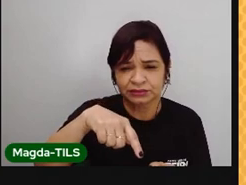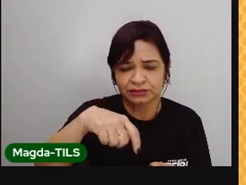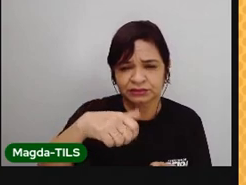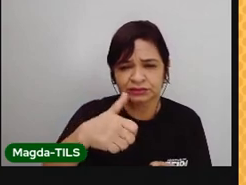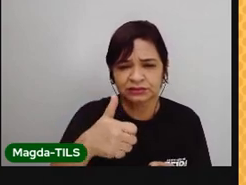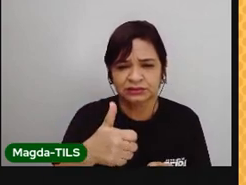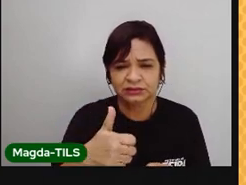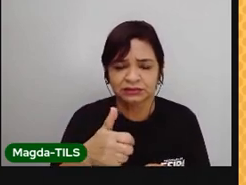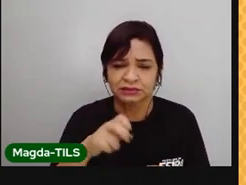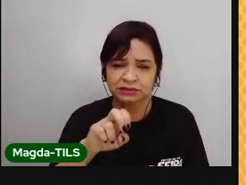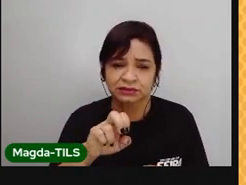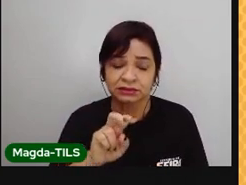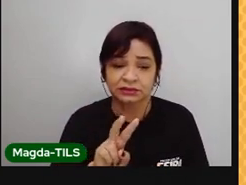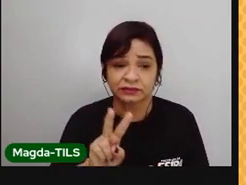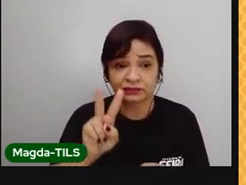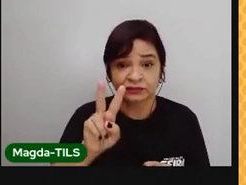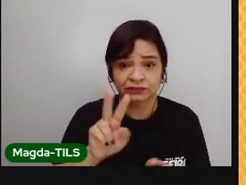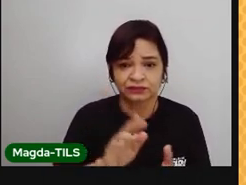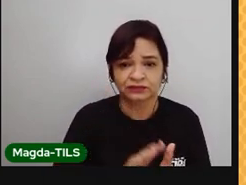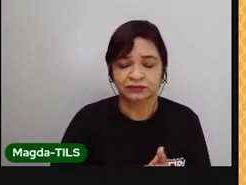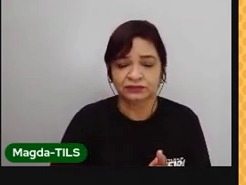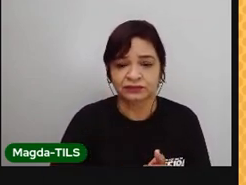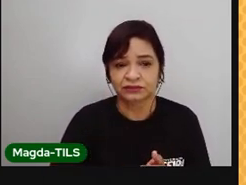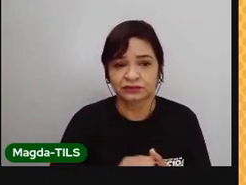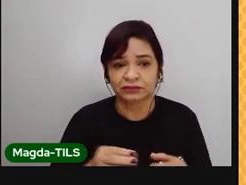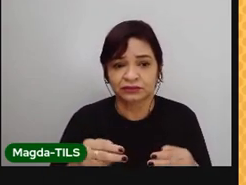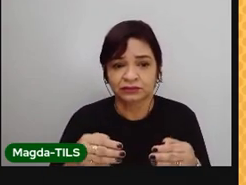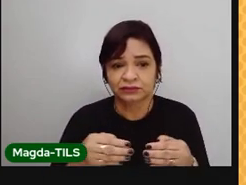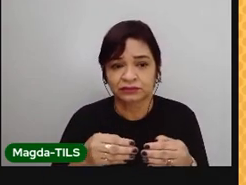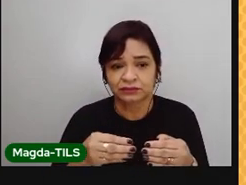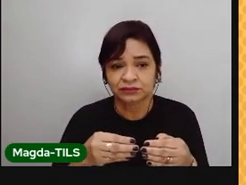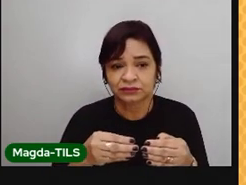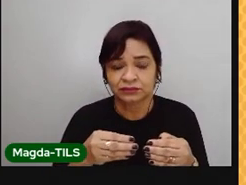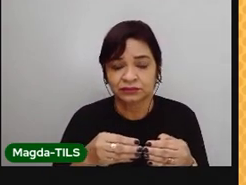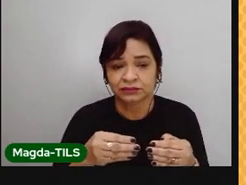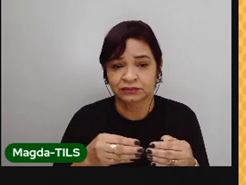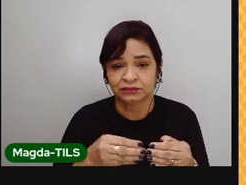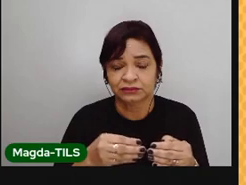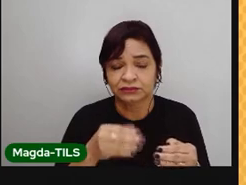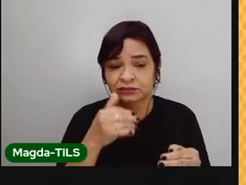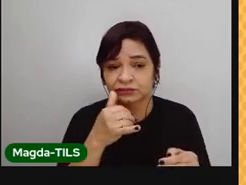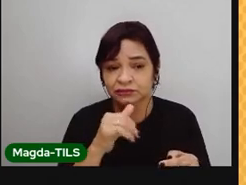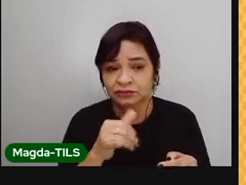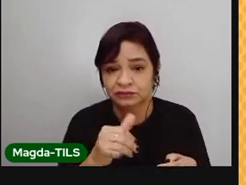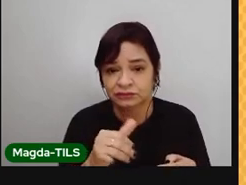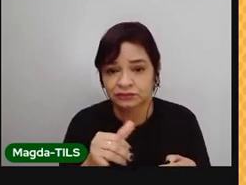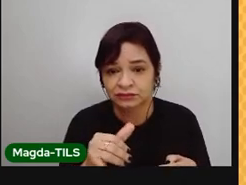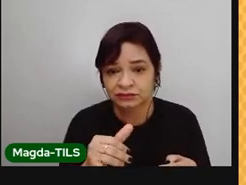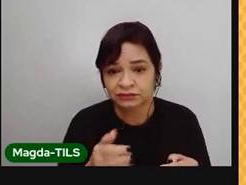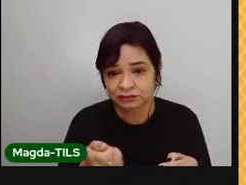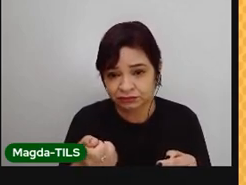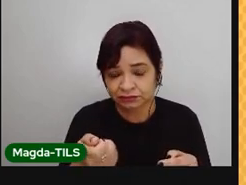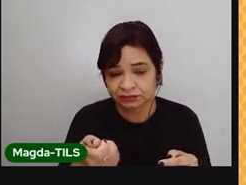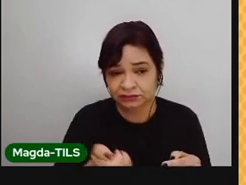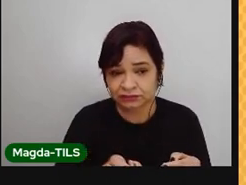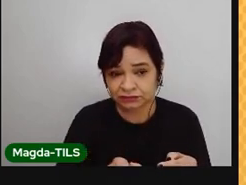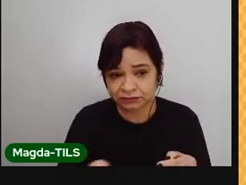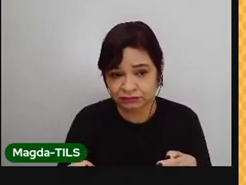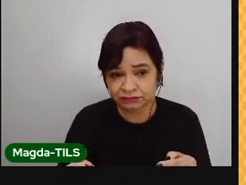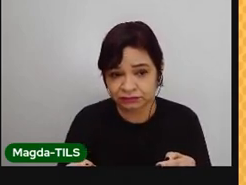volts, liguei a um bocal de energia com uma tomada